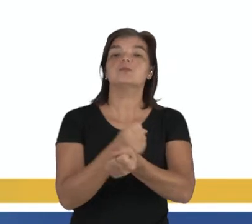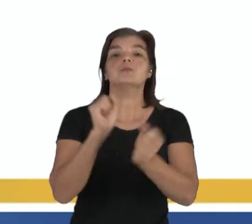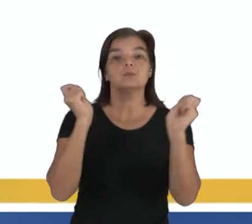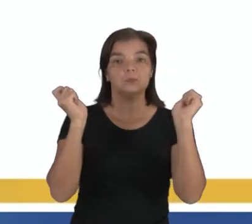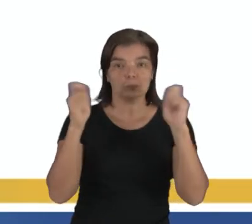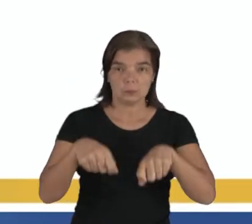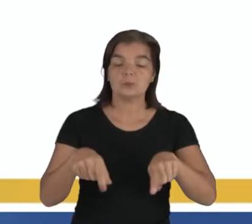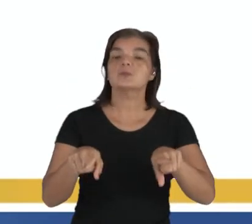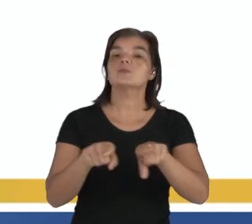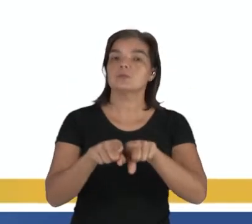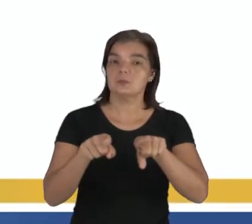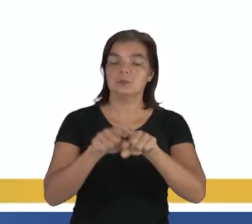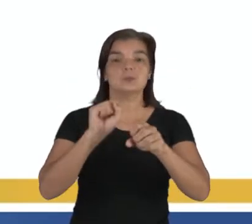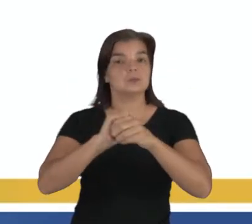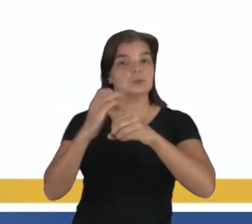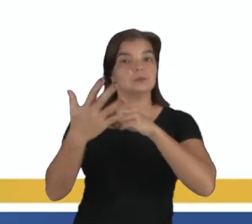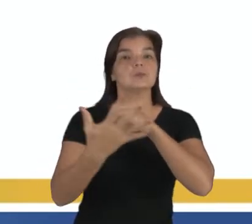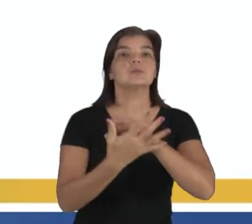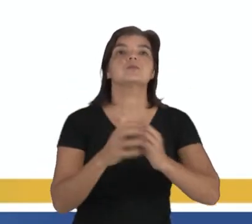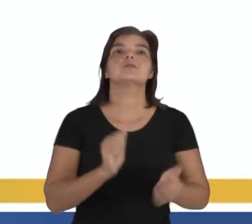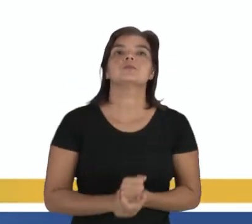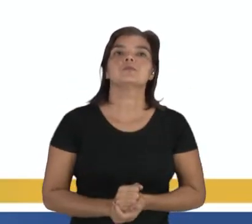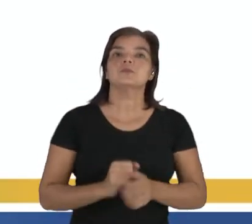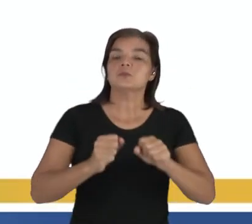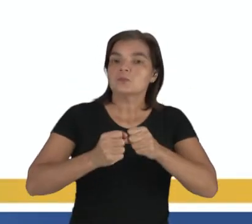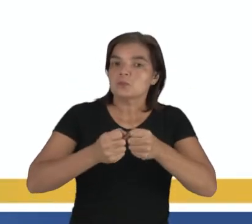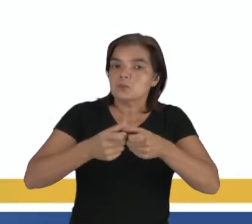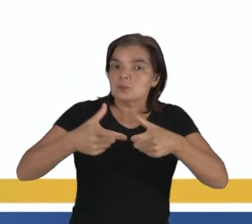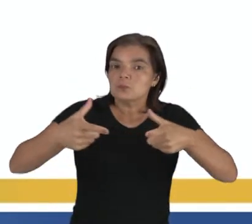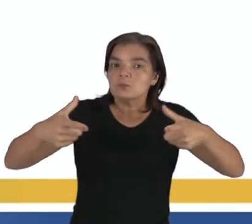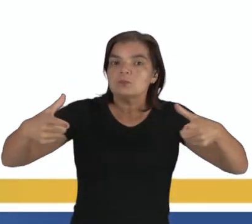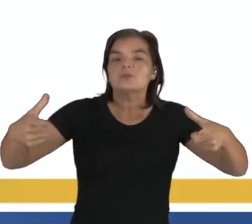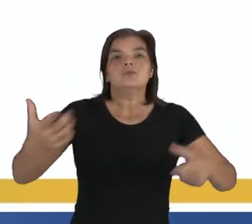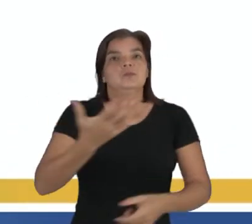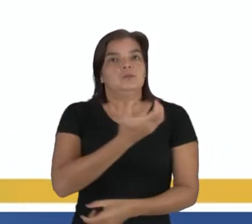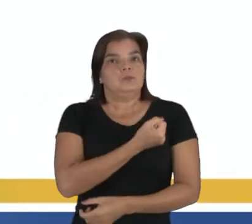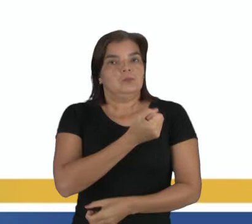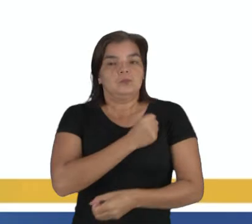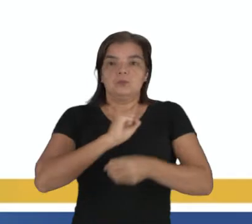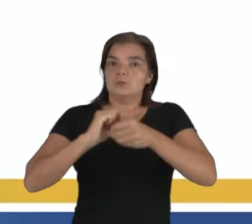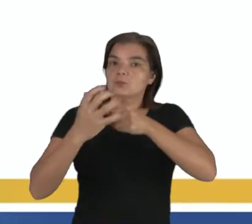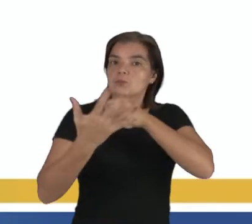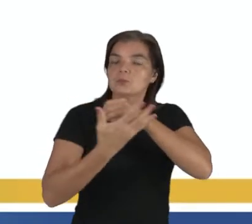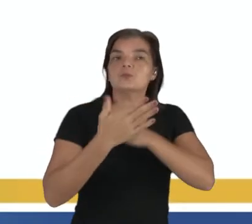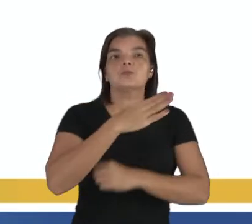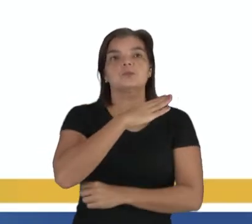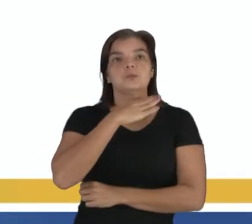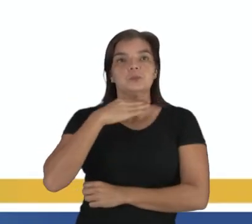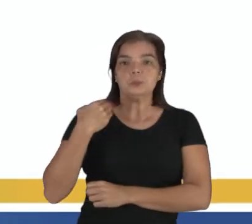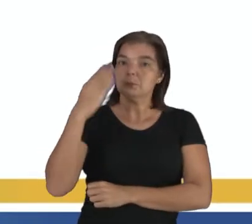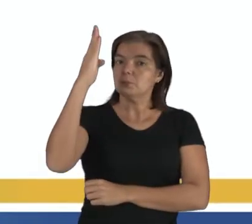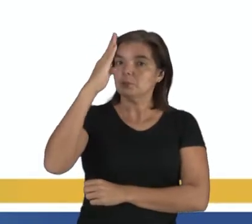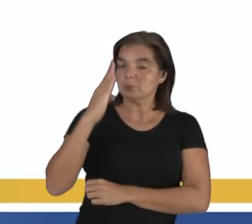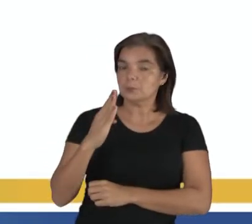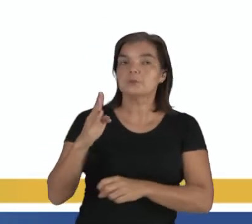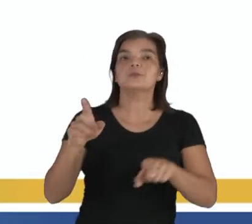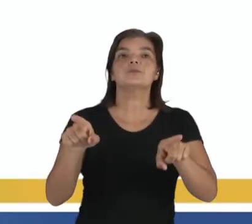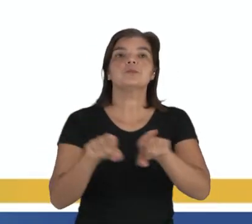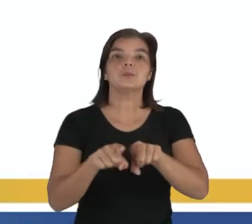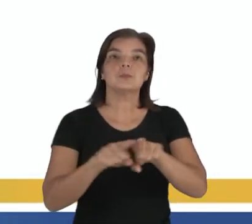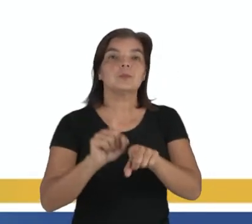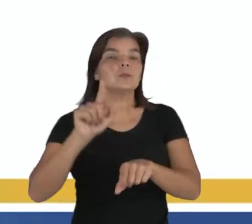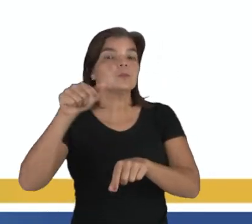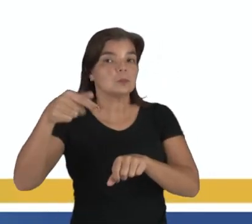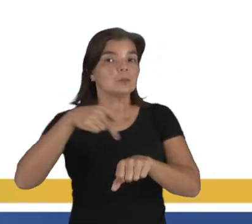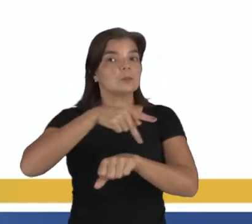contra a Covid-19. Com a explosão no número de casos e mortes por Covid-19